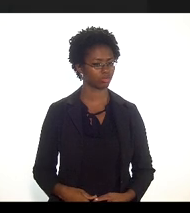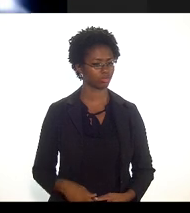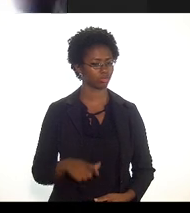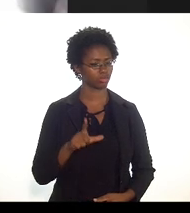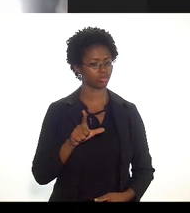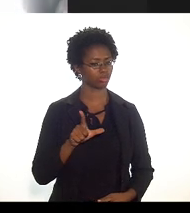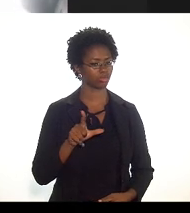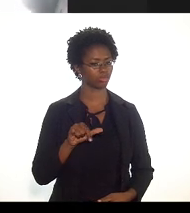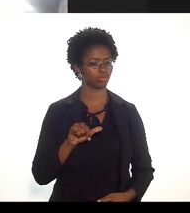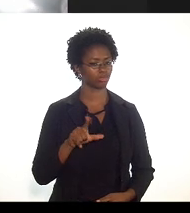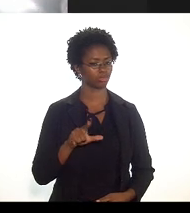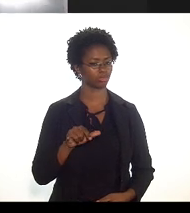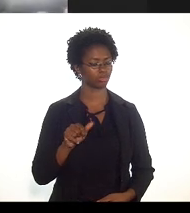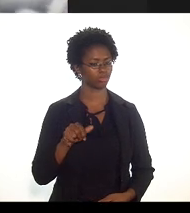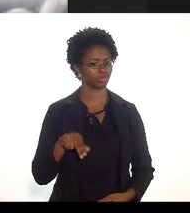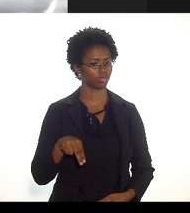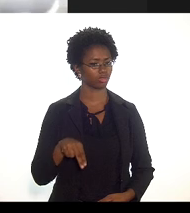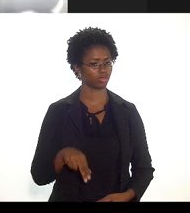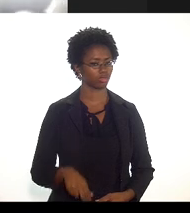Lilian,